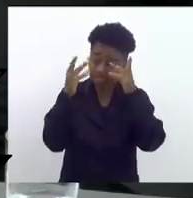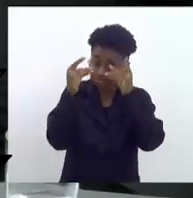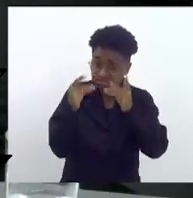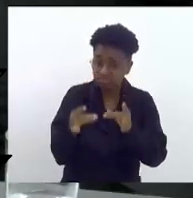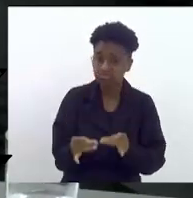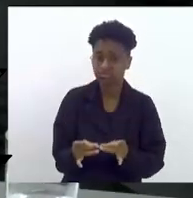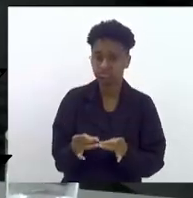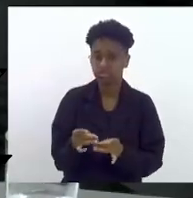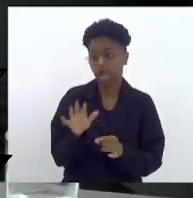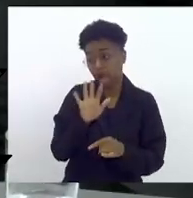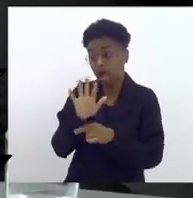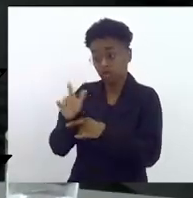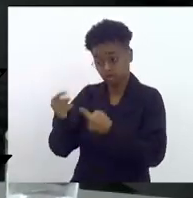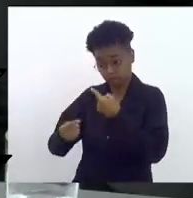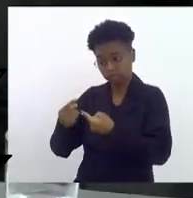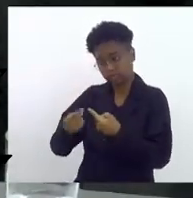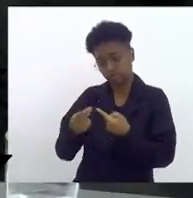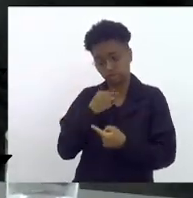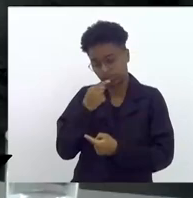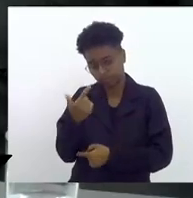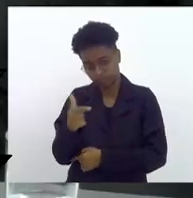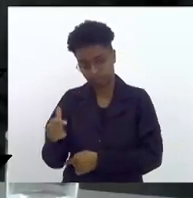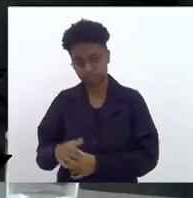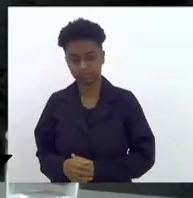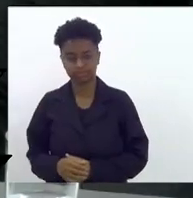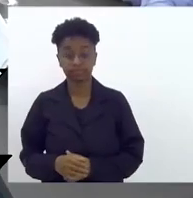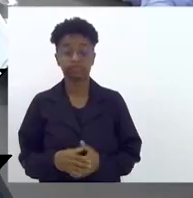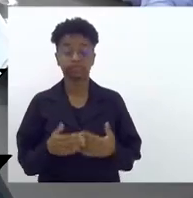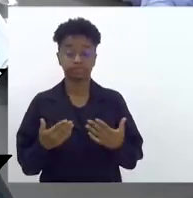auxiliar na discussão sem dúvida